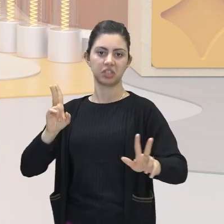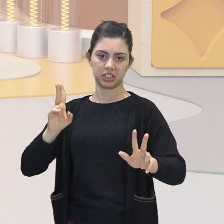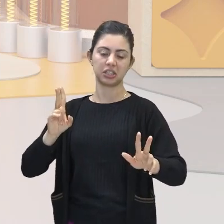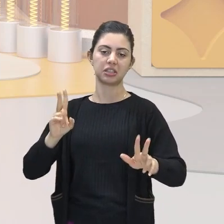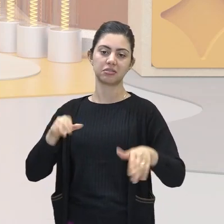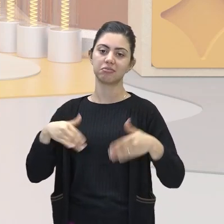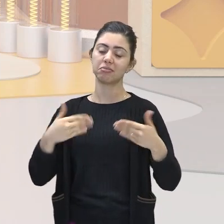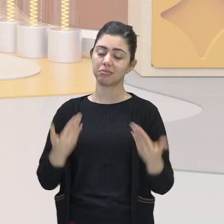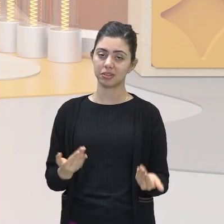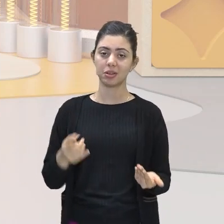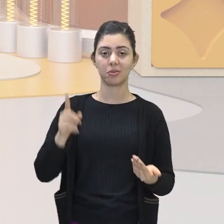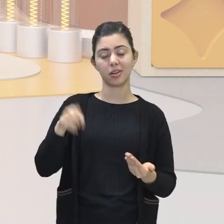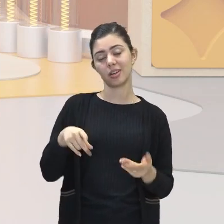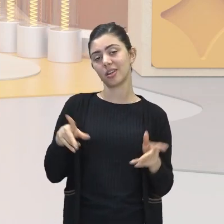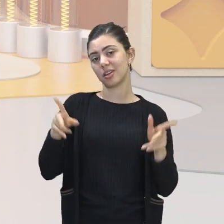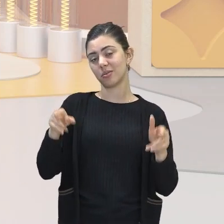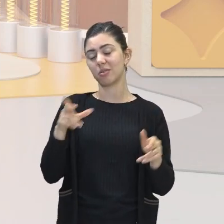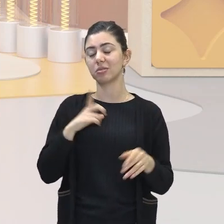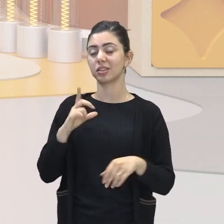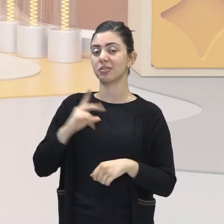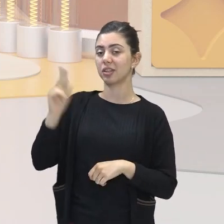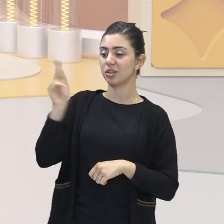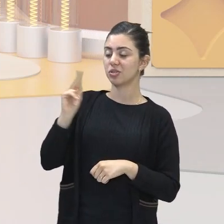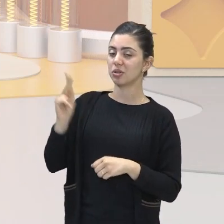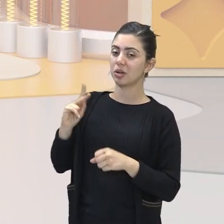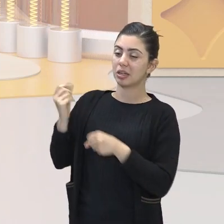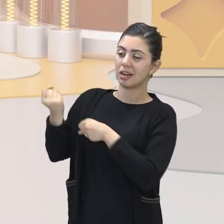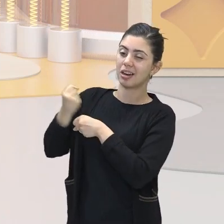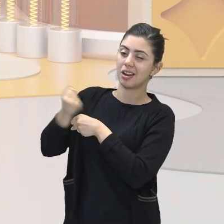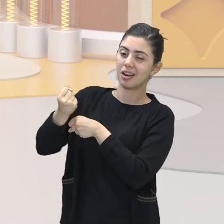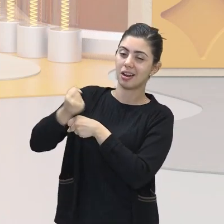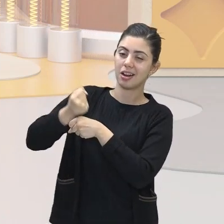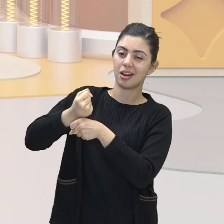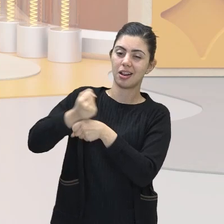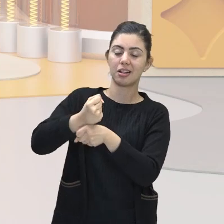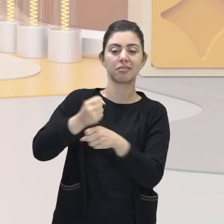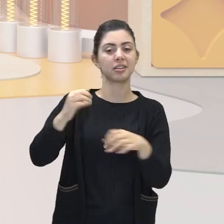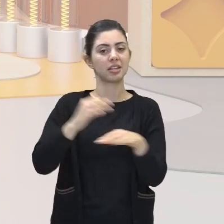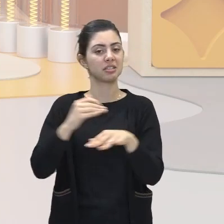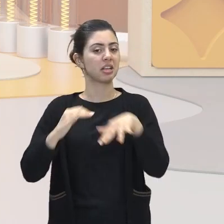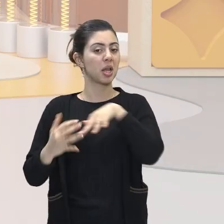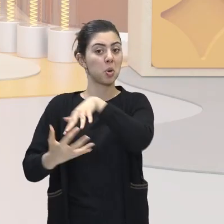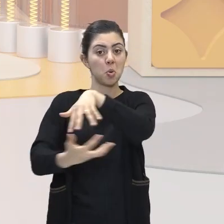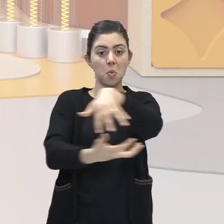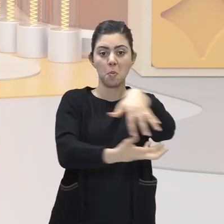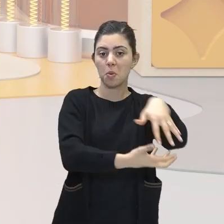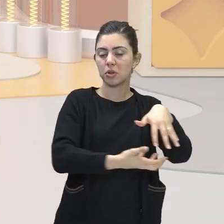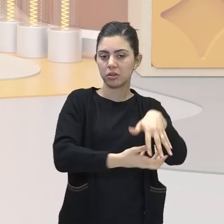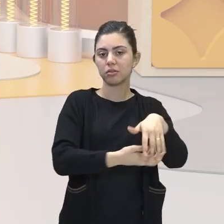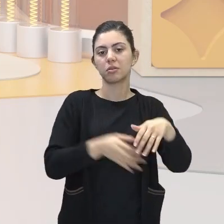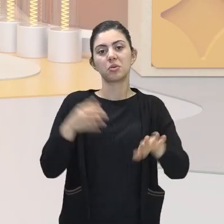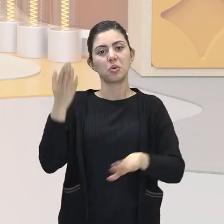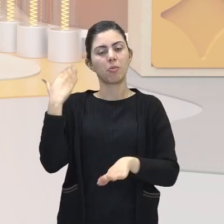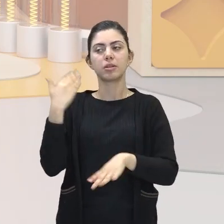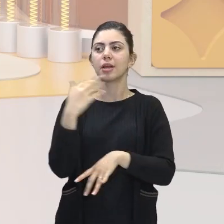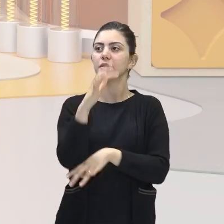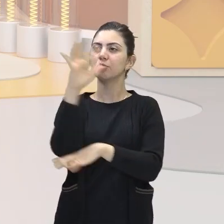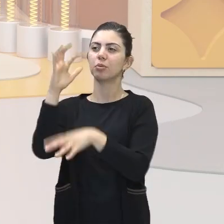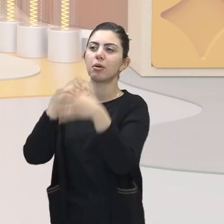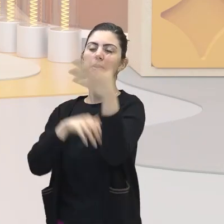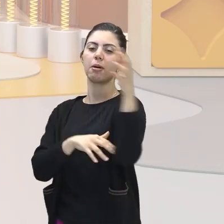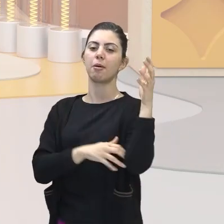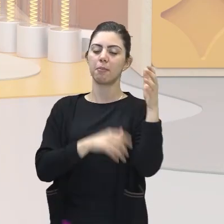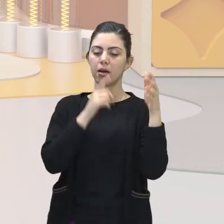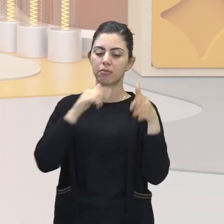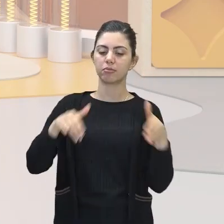a dinâmica que foi acontecendo ao longo do tempo em todas as grandes cidades do mundo, né? Era uma coisa que era natural, essa cidade ela